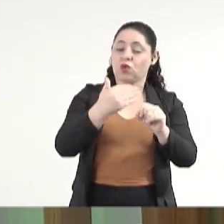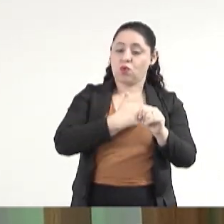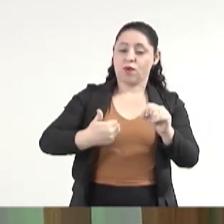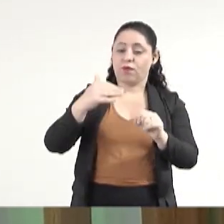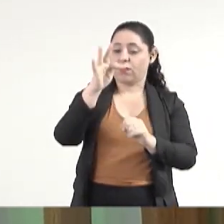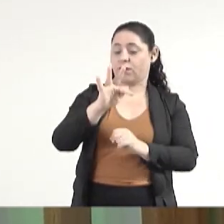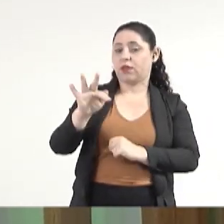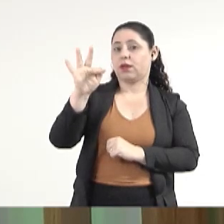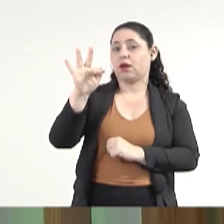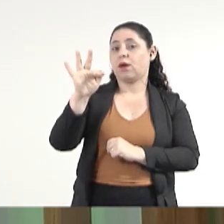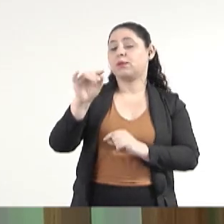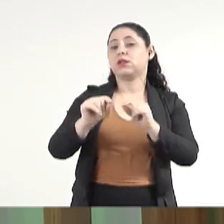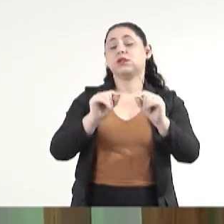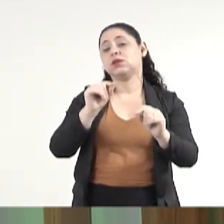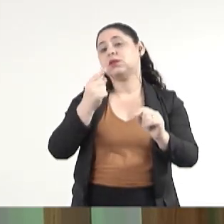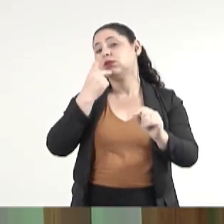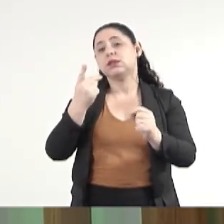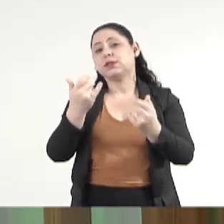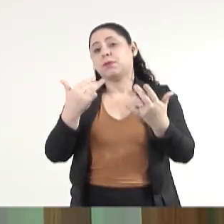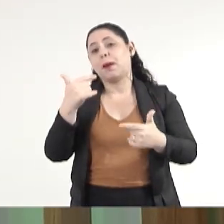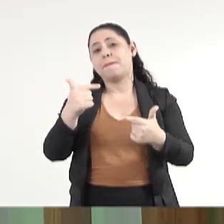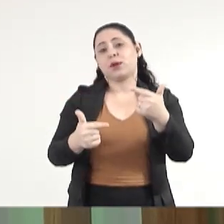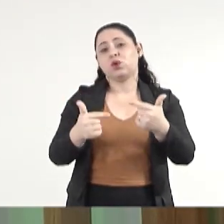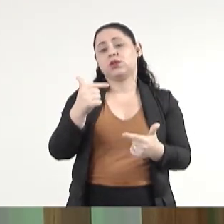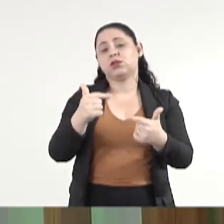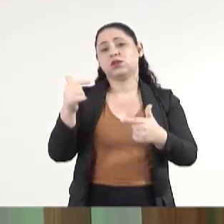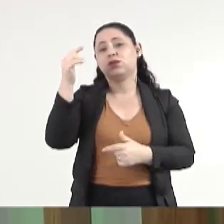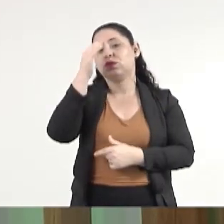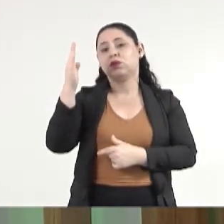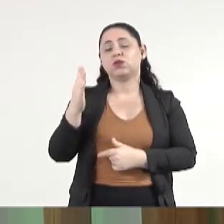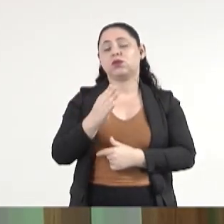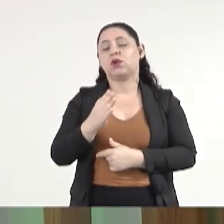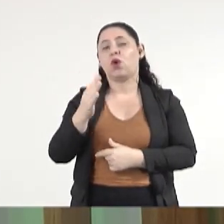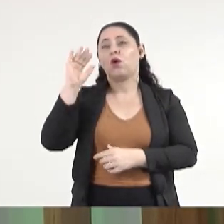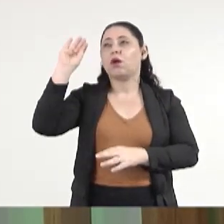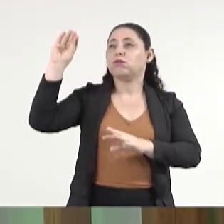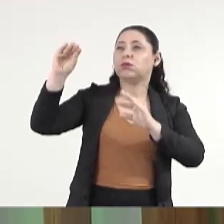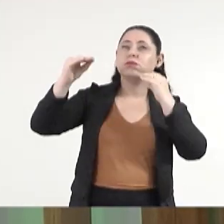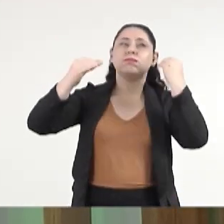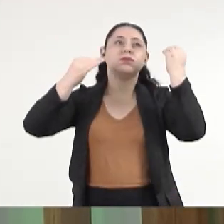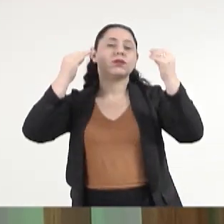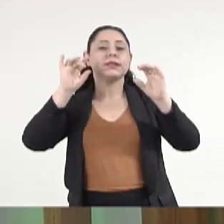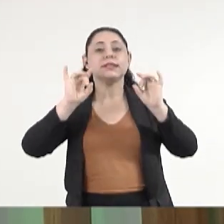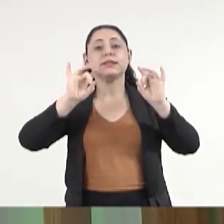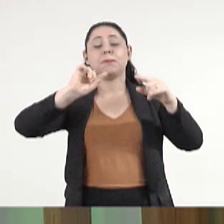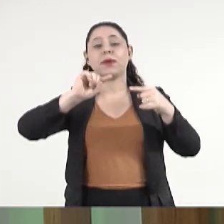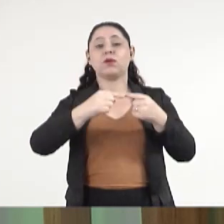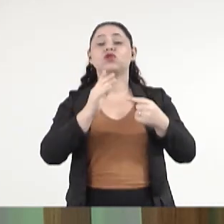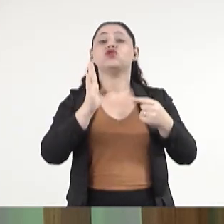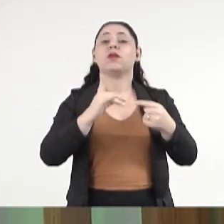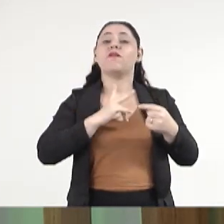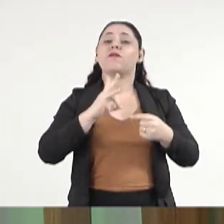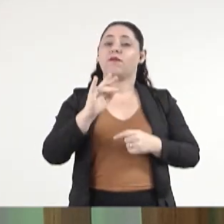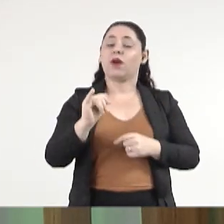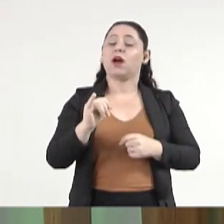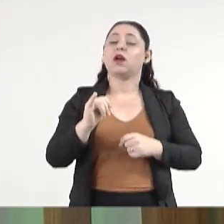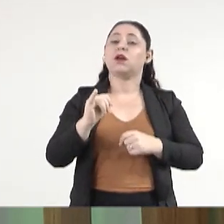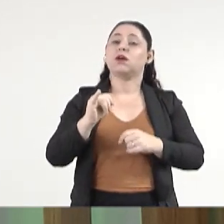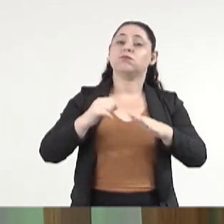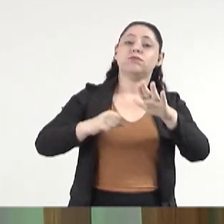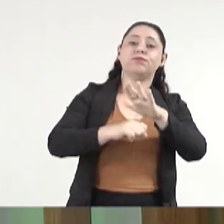ao governo federal para falar sobre uma política nacional do reggae, né? Essa, em específico, já deve ser